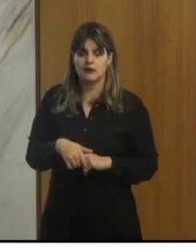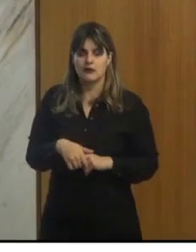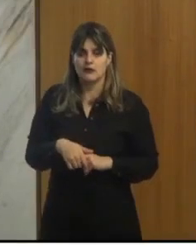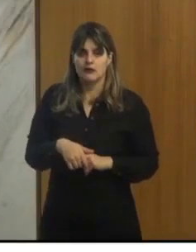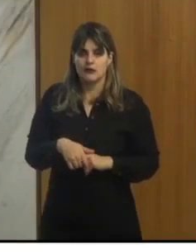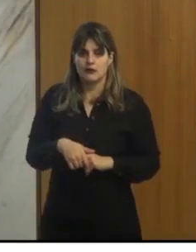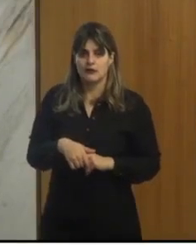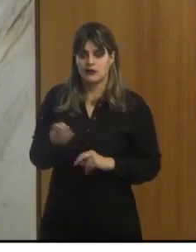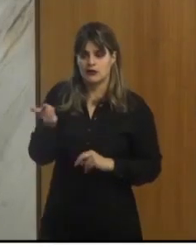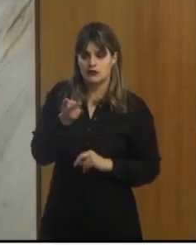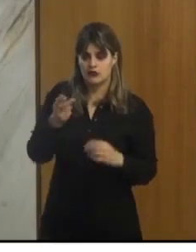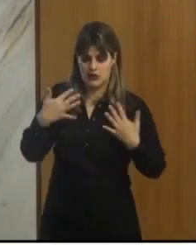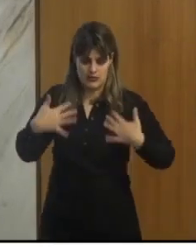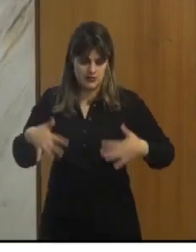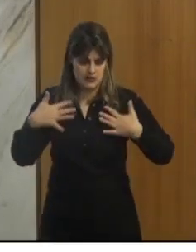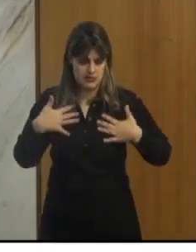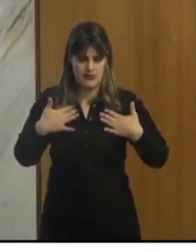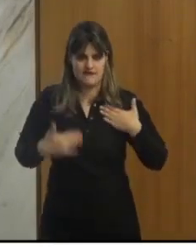Ambas têm uns planejamentos rígidos,